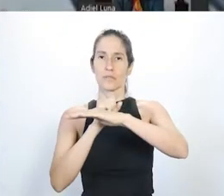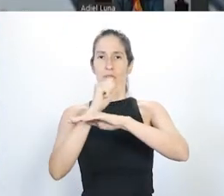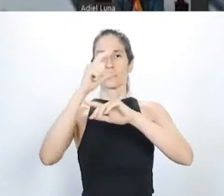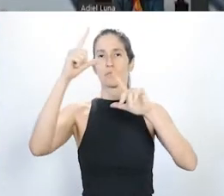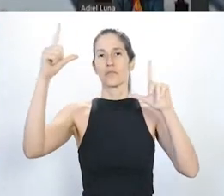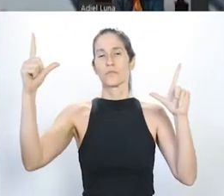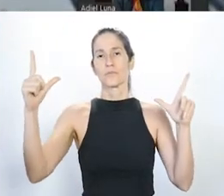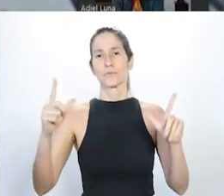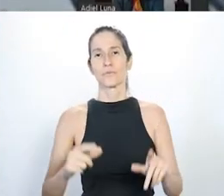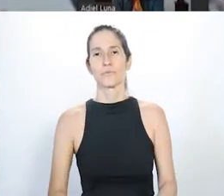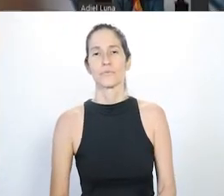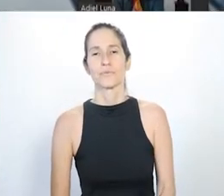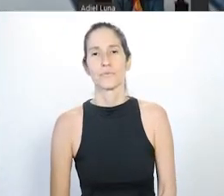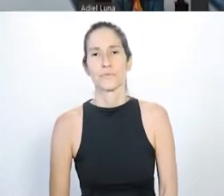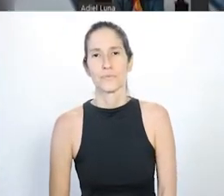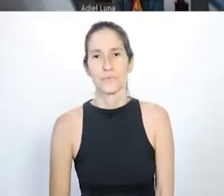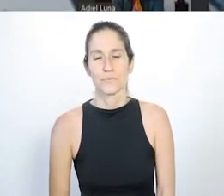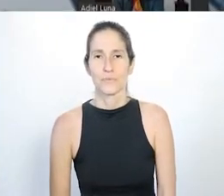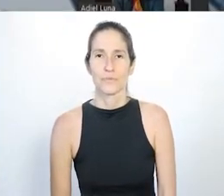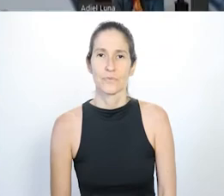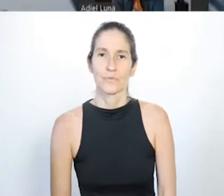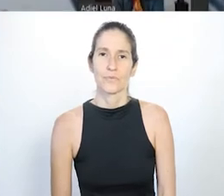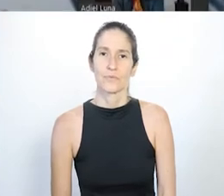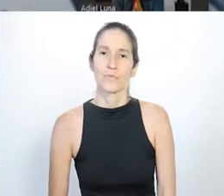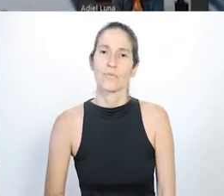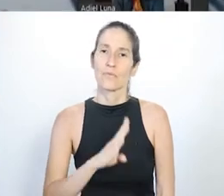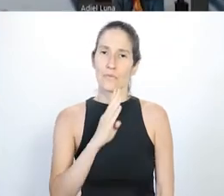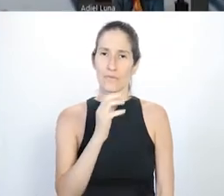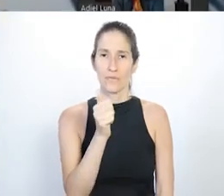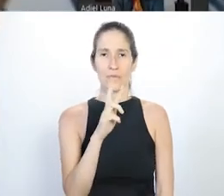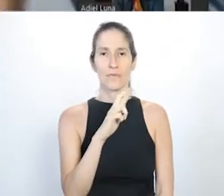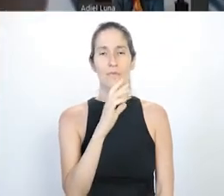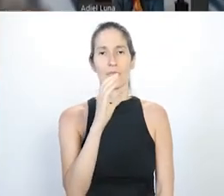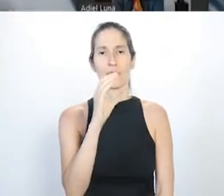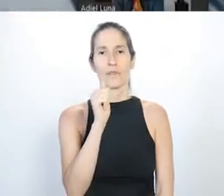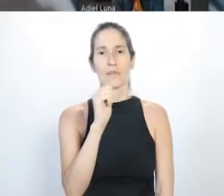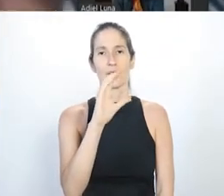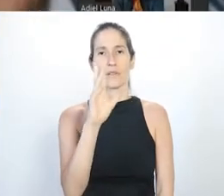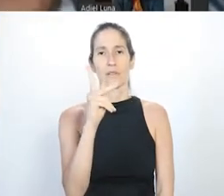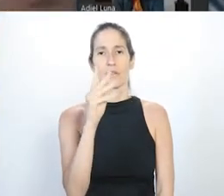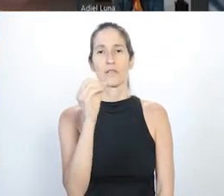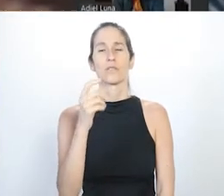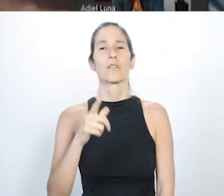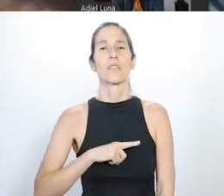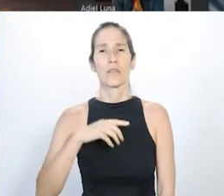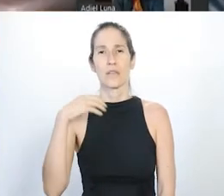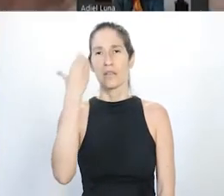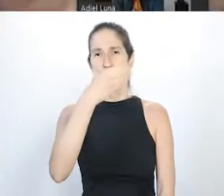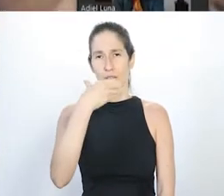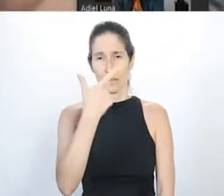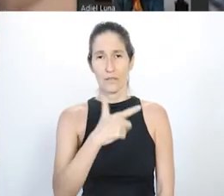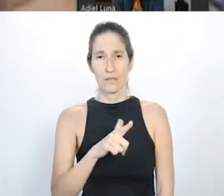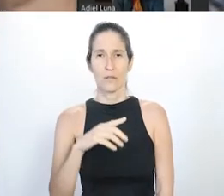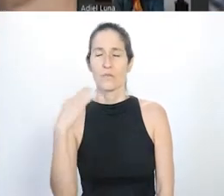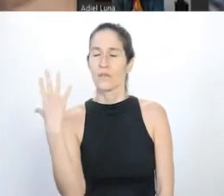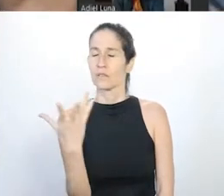Baracho. Tem outra dele muito maravilhosa. Quando eu me lembro aos meus 18